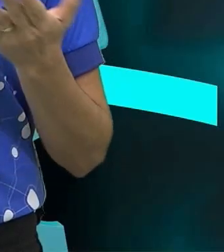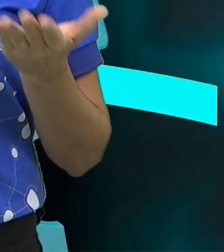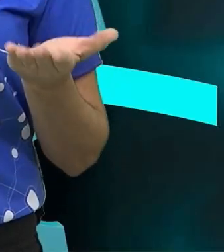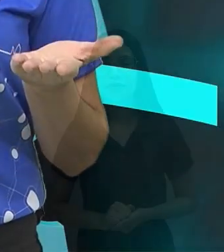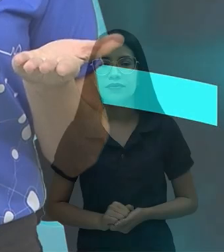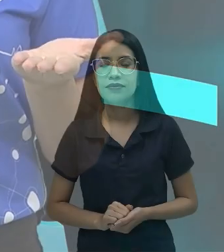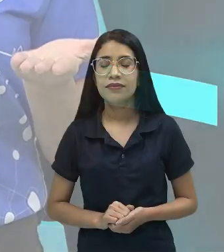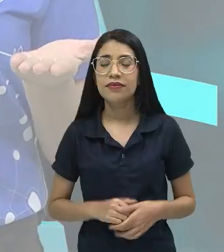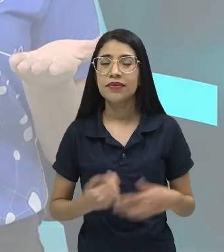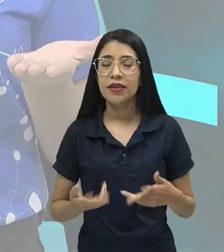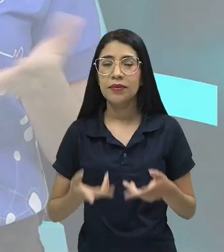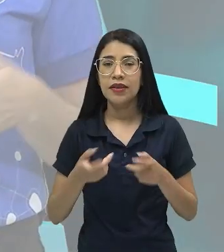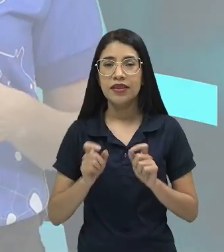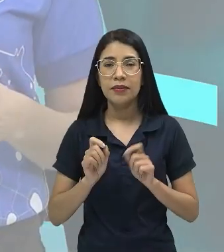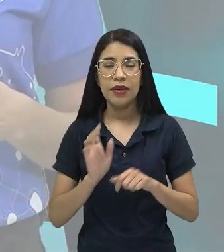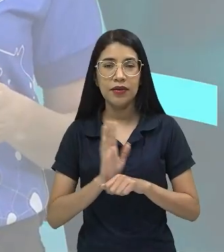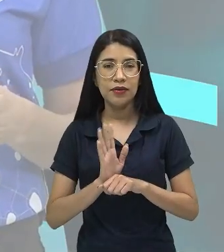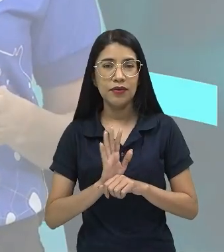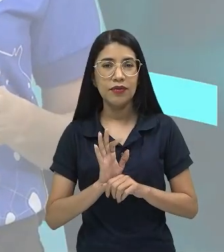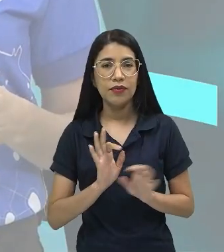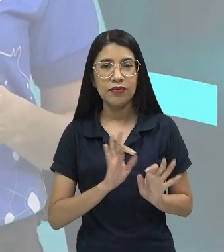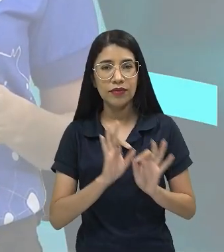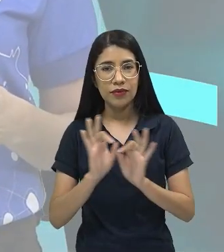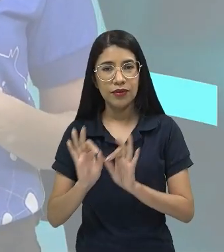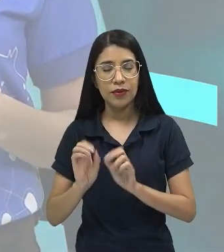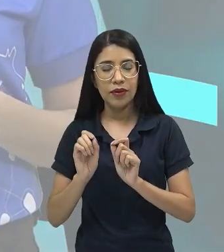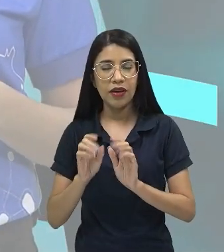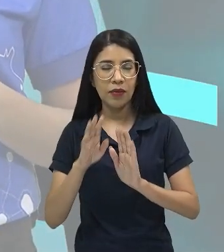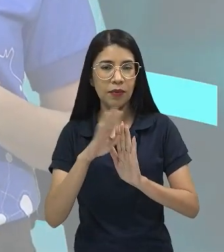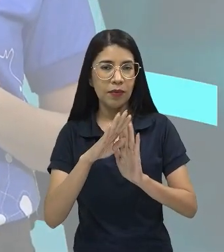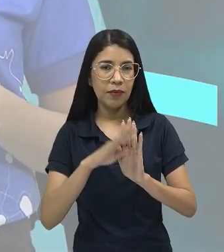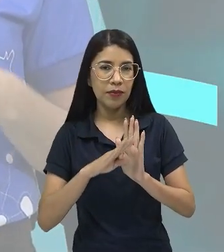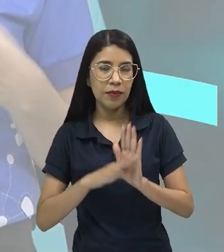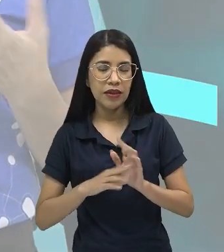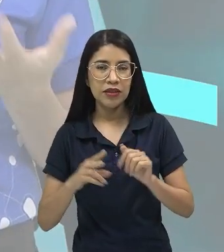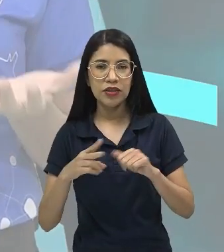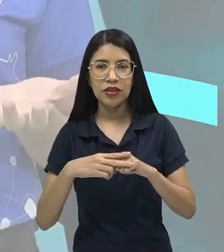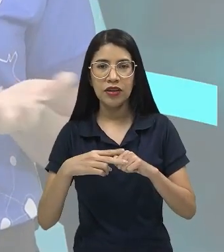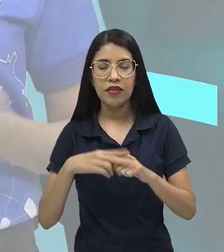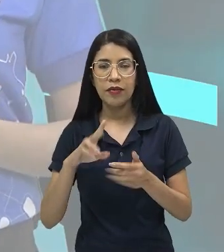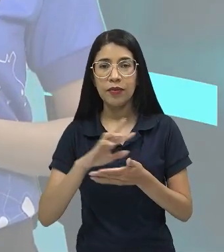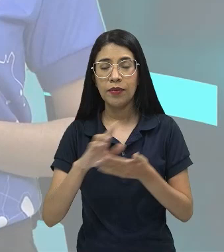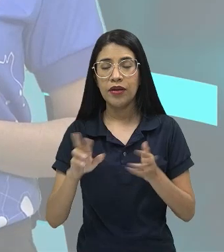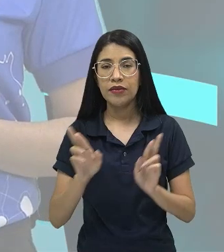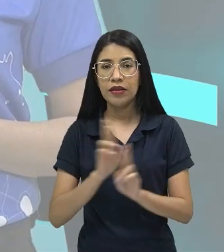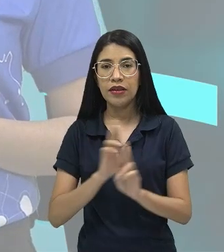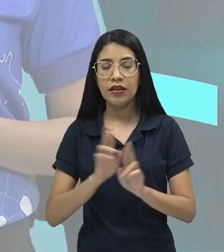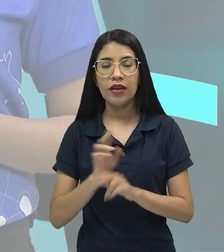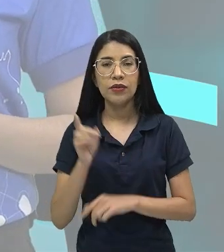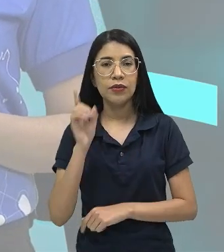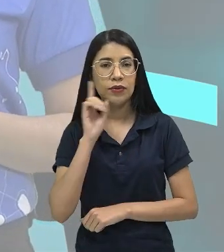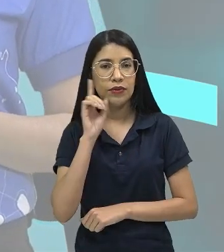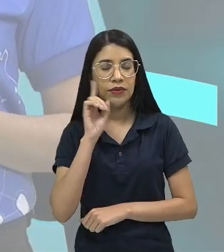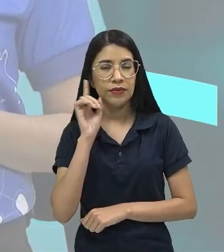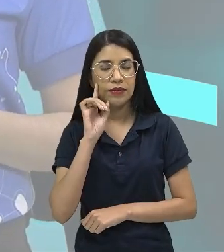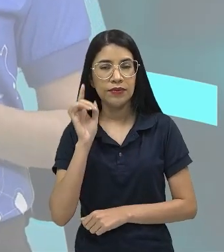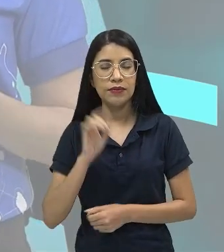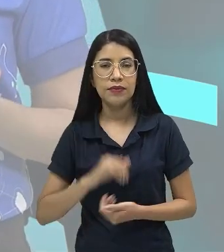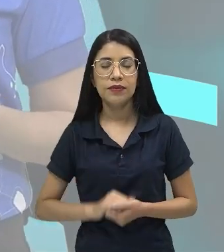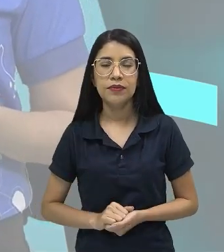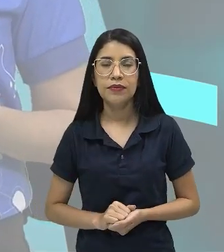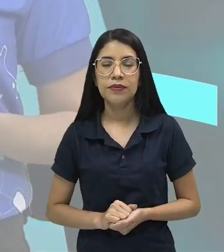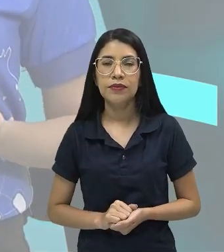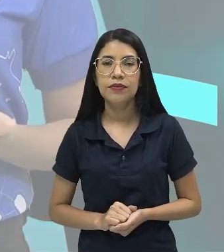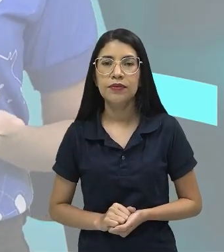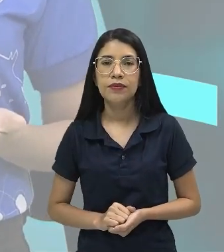Então, vocês puderam acompanhar, né, mais uma lista de verbos que se relacionam às nossas atividades do nosso dia a dia.